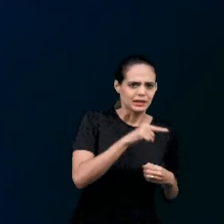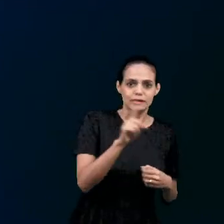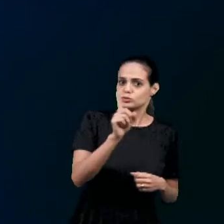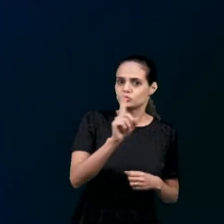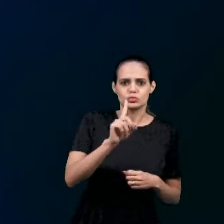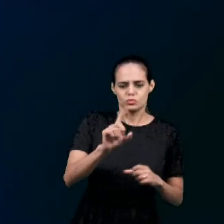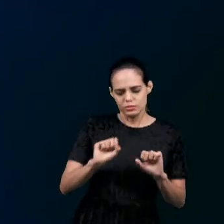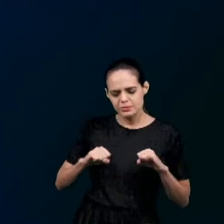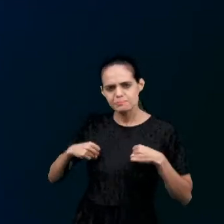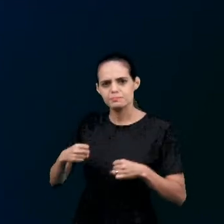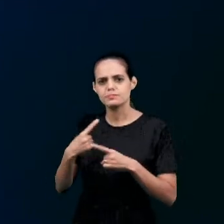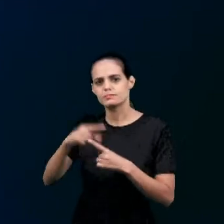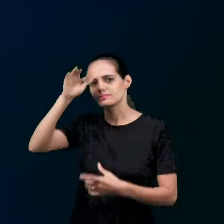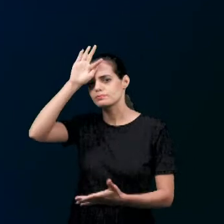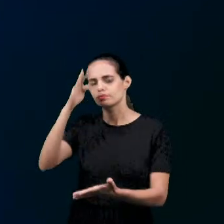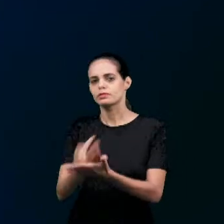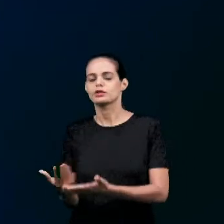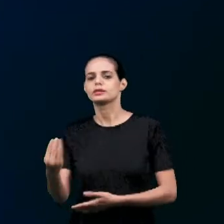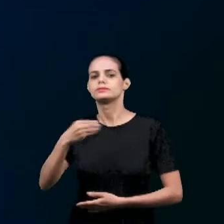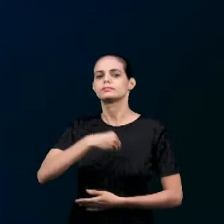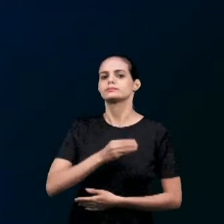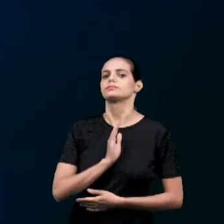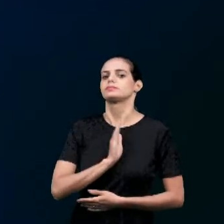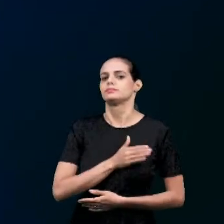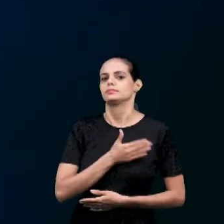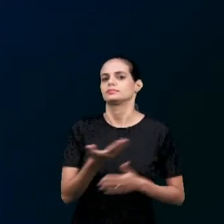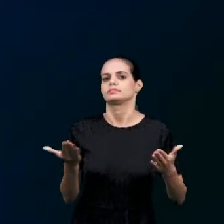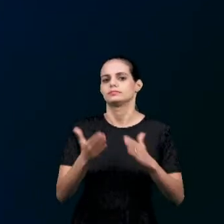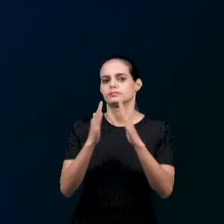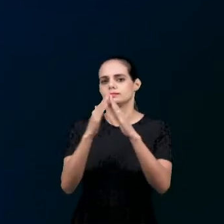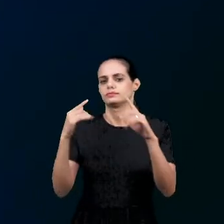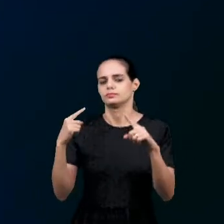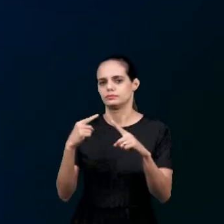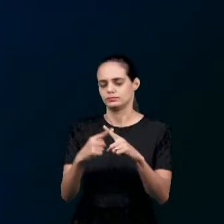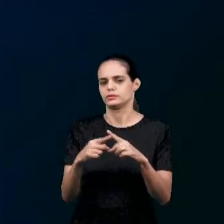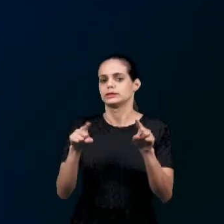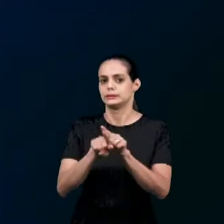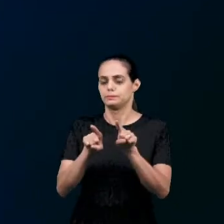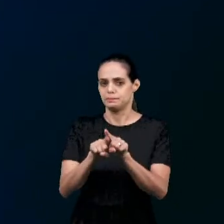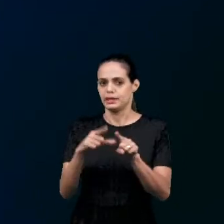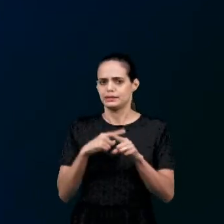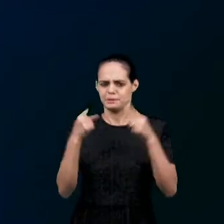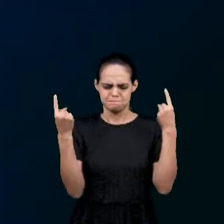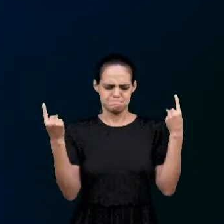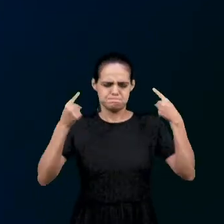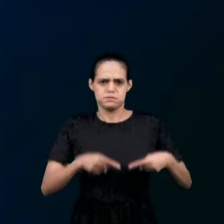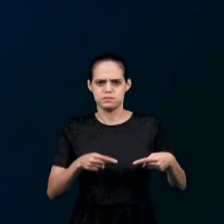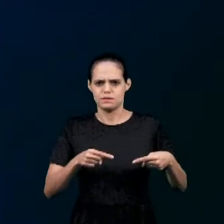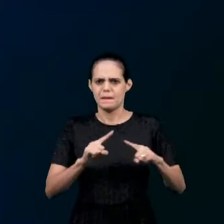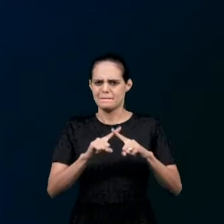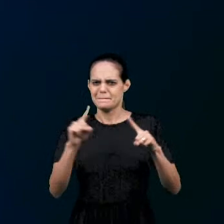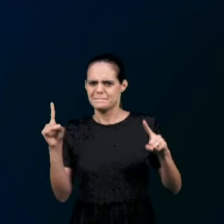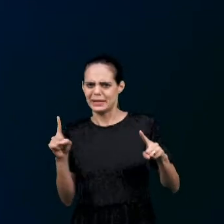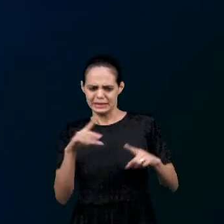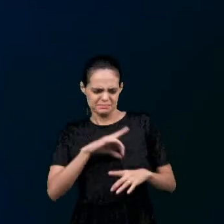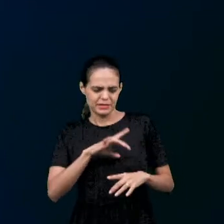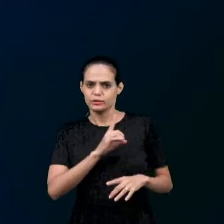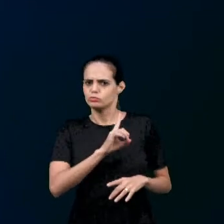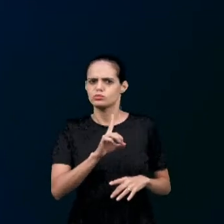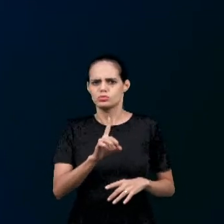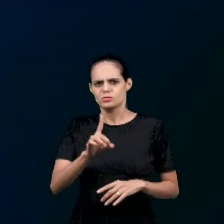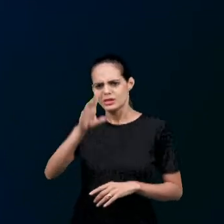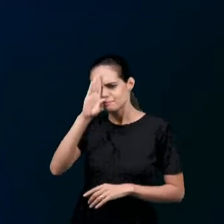Nesta última hora, a Igreja Fiel também enfrenta oposições, mas não recua, pois conhece a verdade e nela